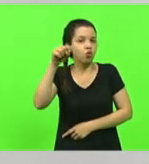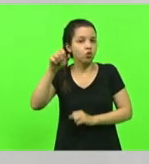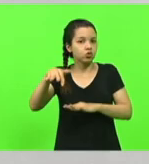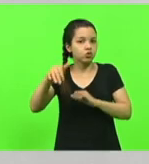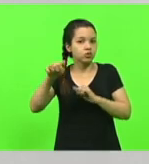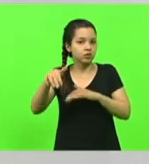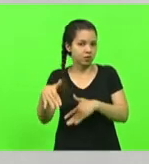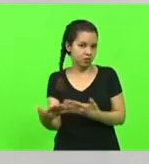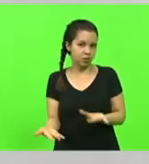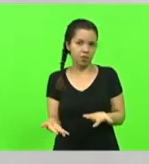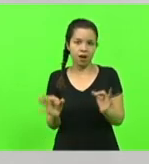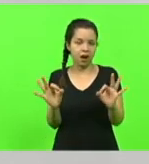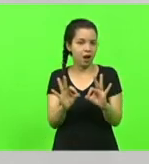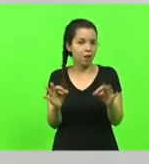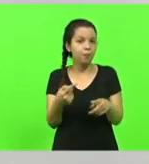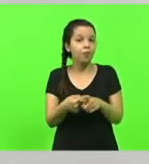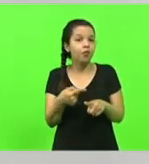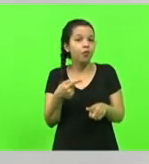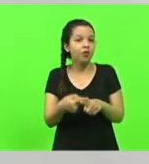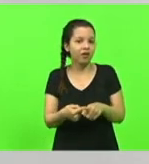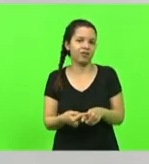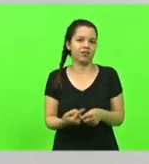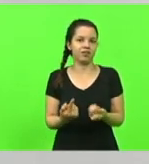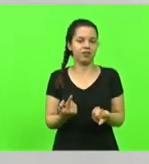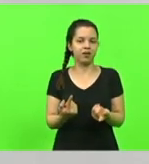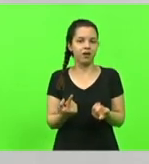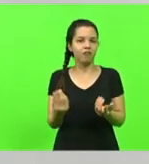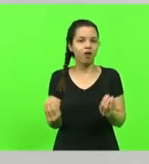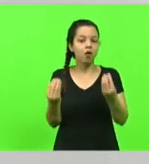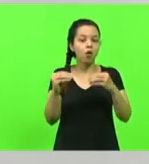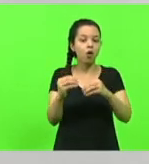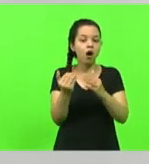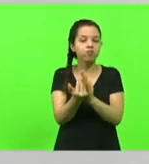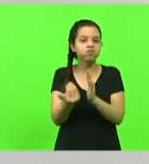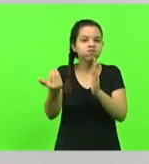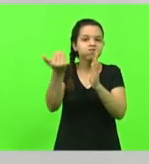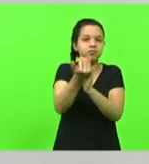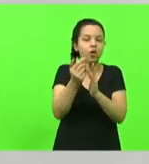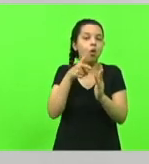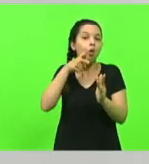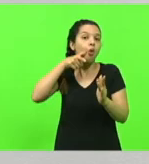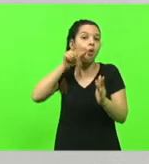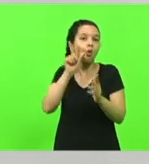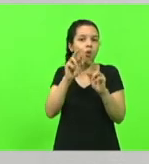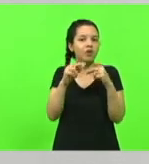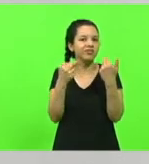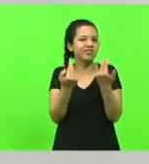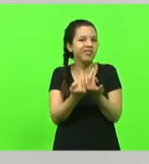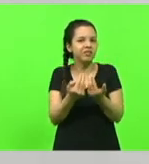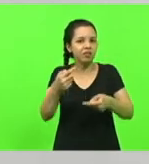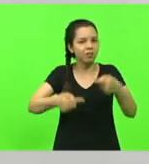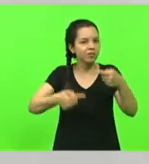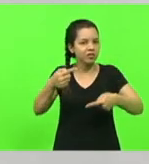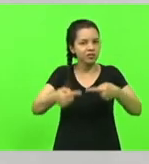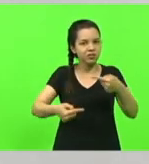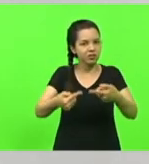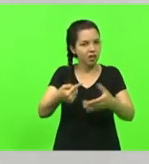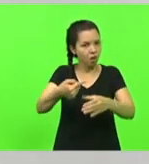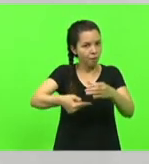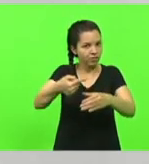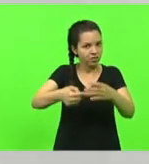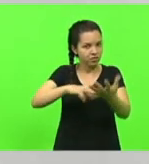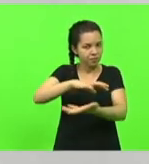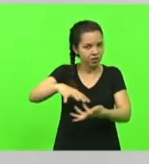porque ele foi colocado extra-pauta ontem na reunião da Comissão Mista e foi agora há pouco